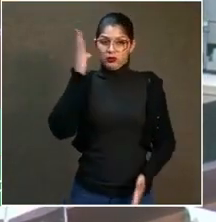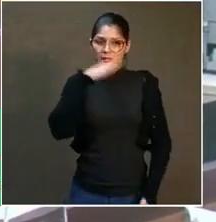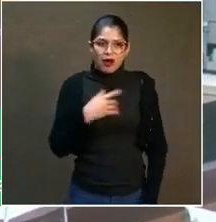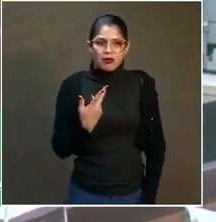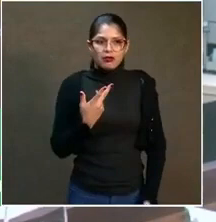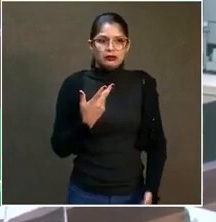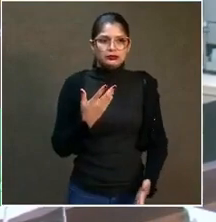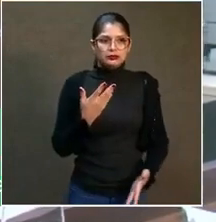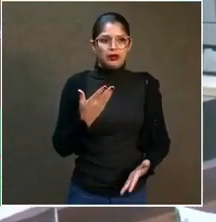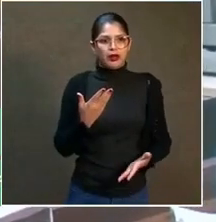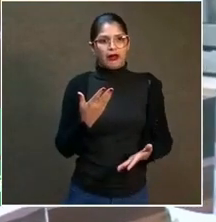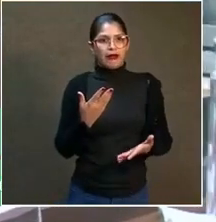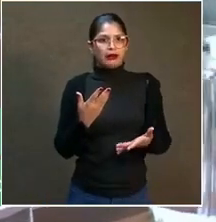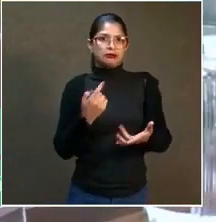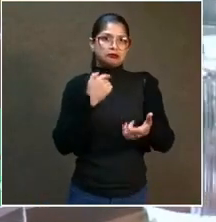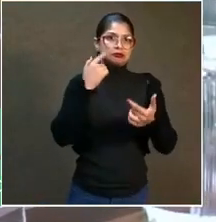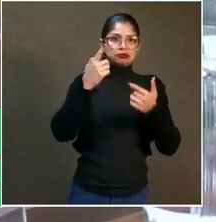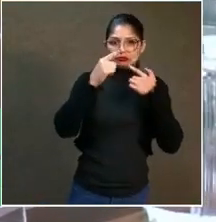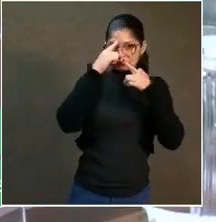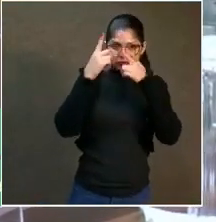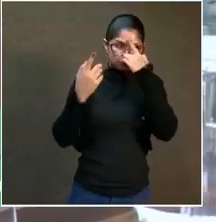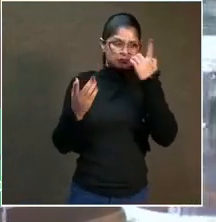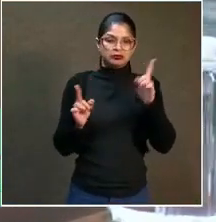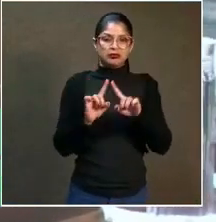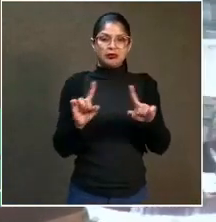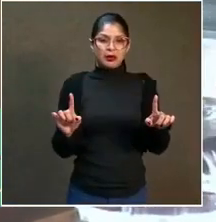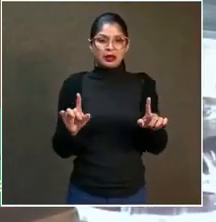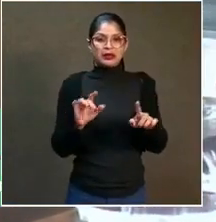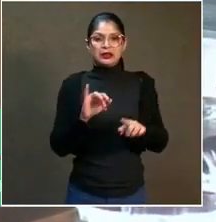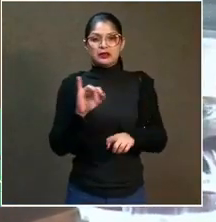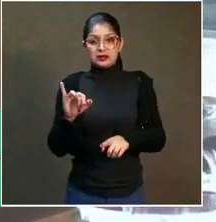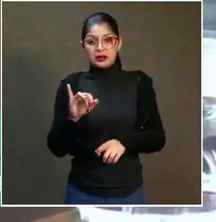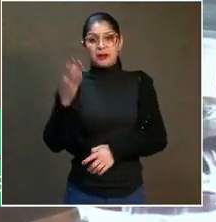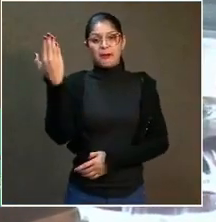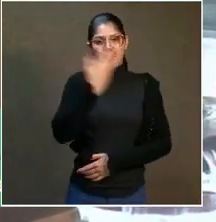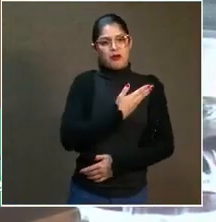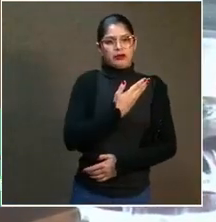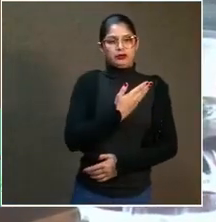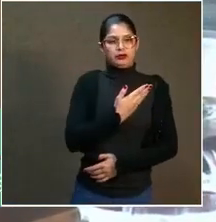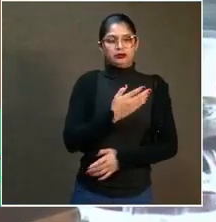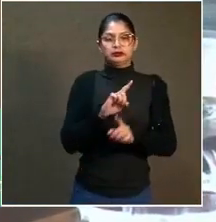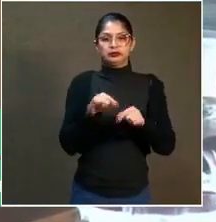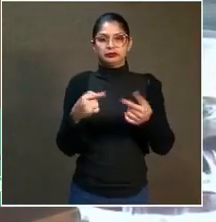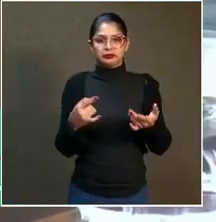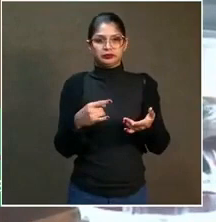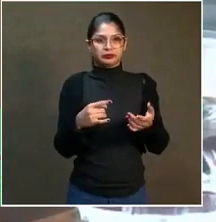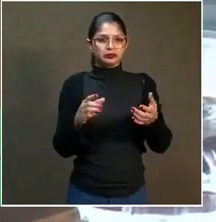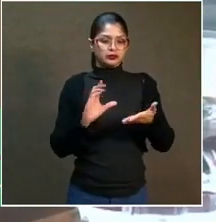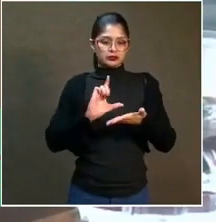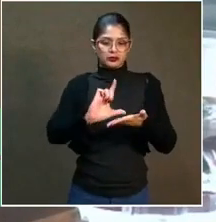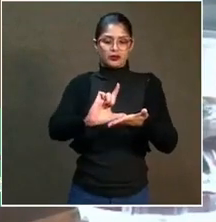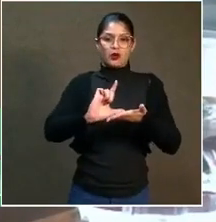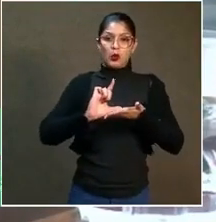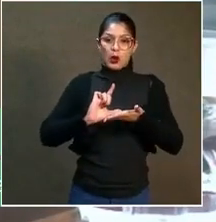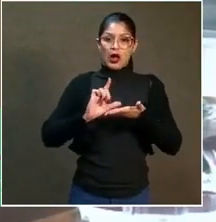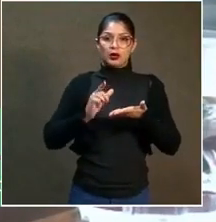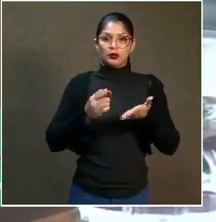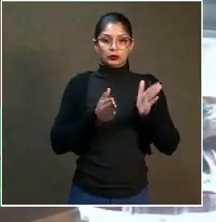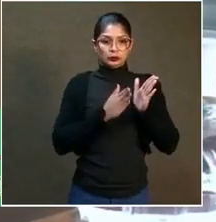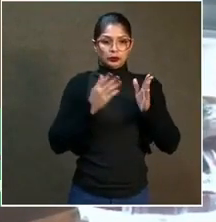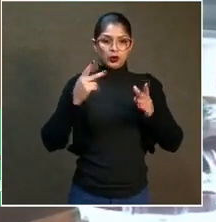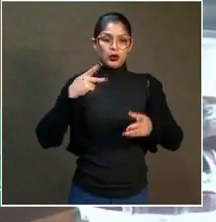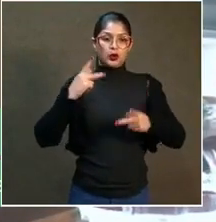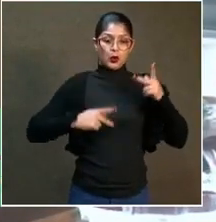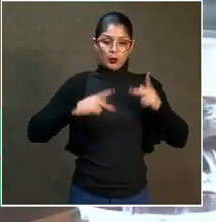especula. O laudo. É algo que se prova. E o mesmo laudo que o promotor veio trazer a vossas excelências, eu vou...